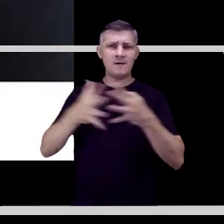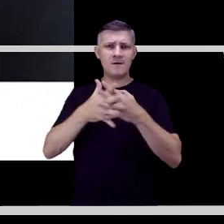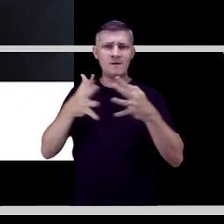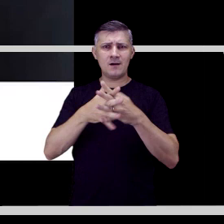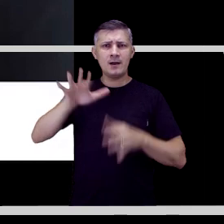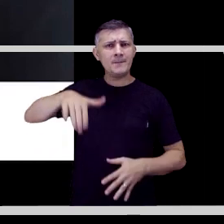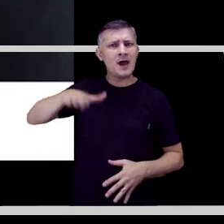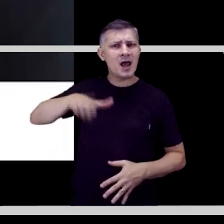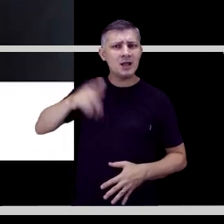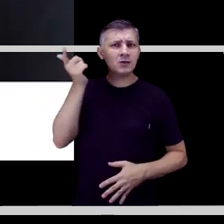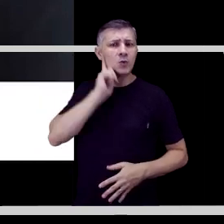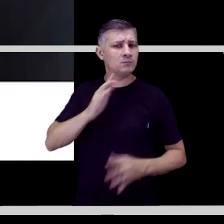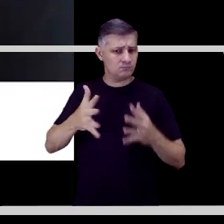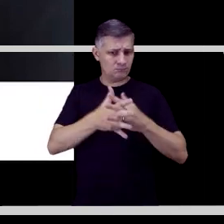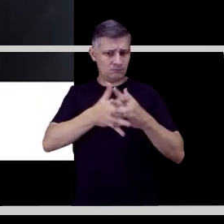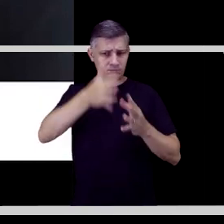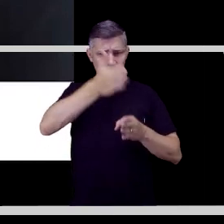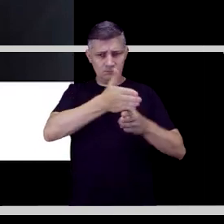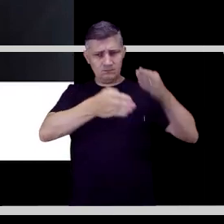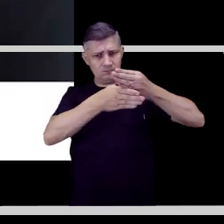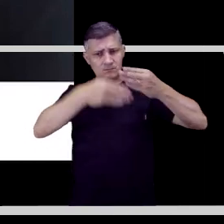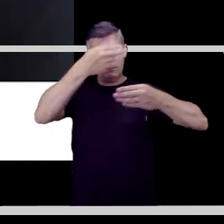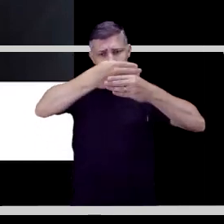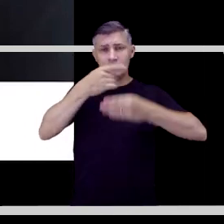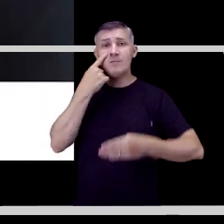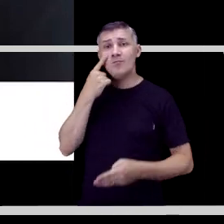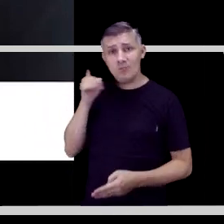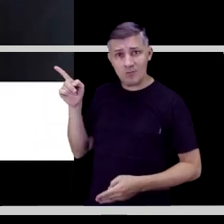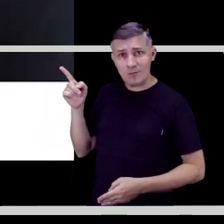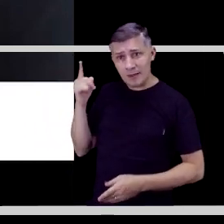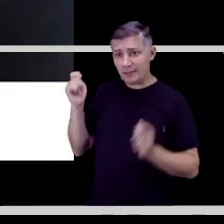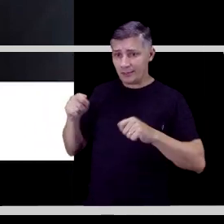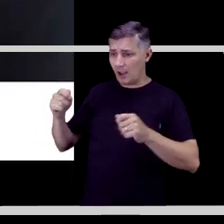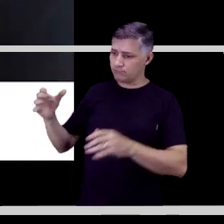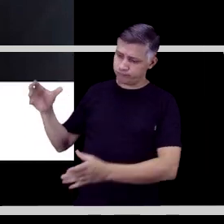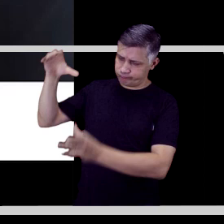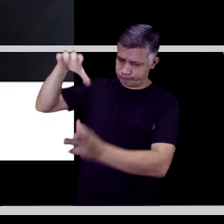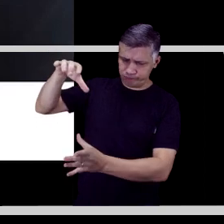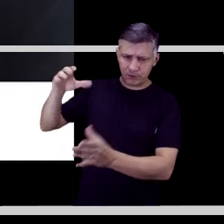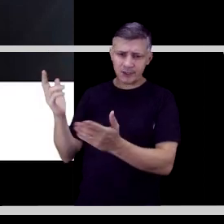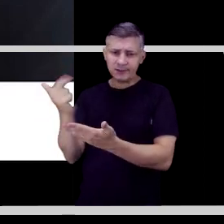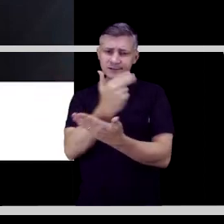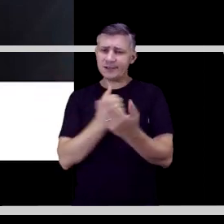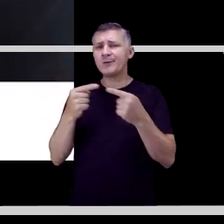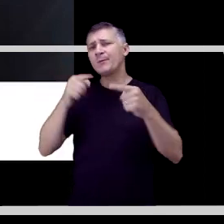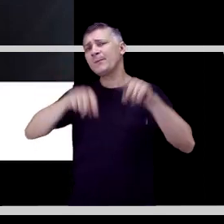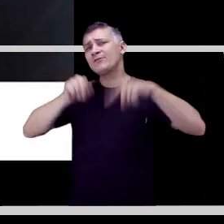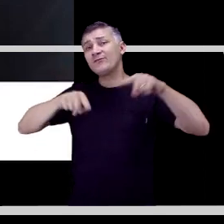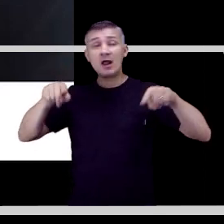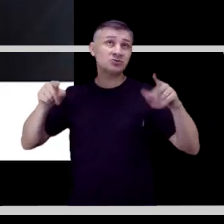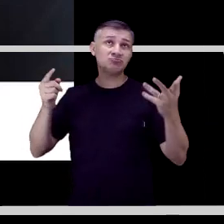do edifício. Então, a ideia era fazer, né, no início a gente já pensou em fazer um edifício com tijolos, material muito barato, muito fácil de